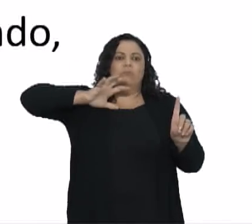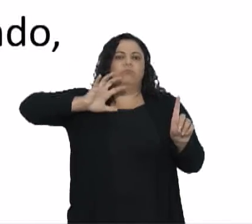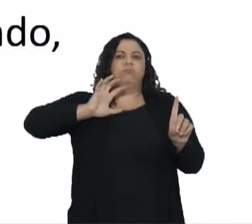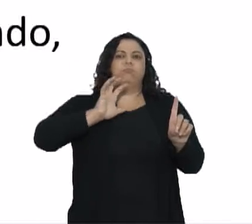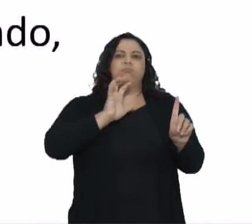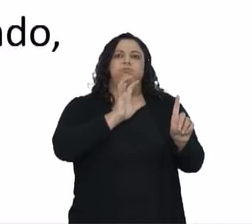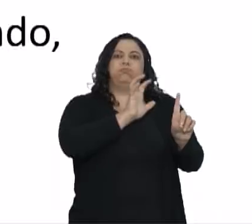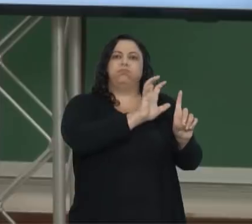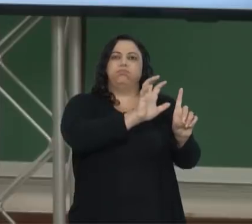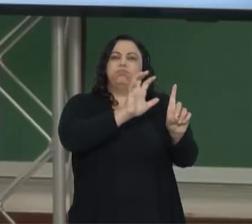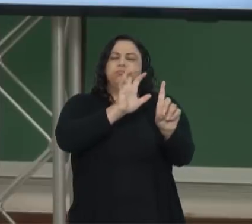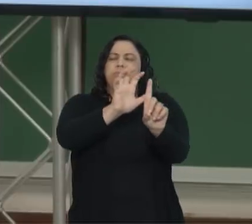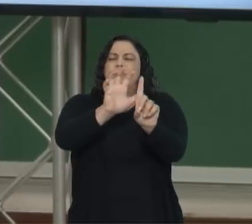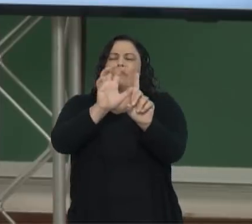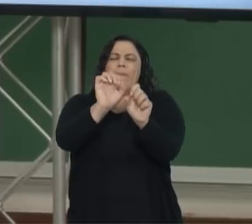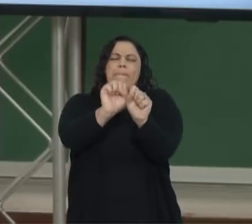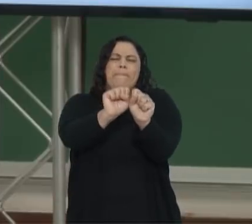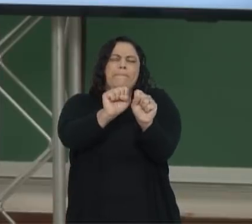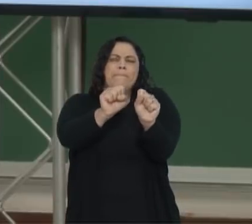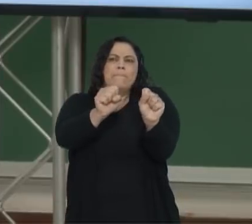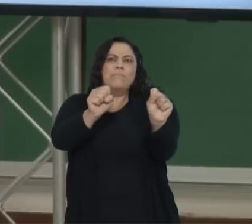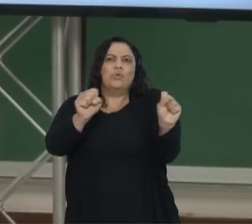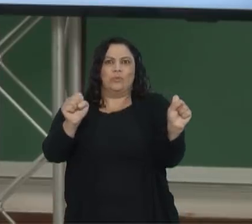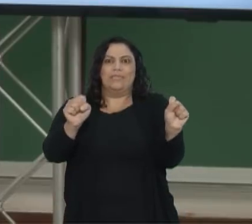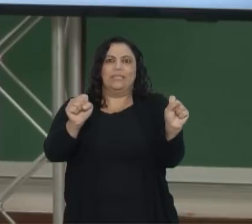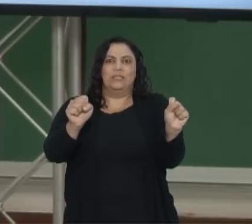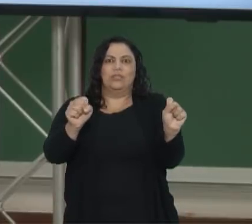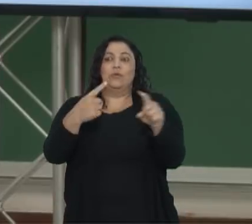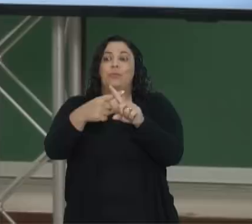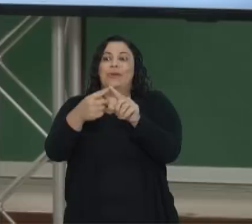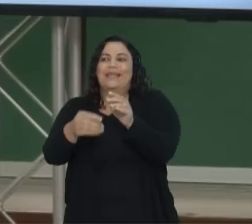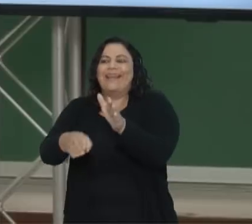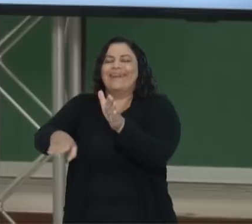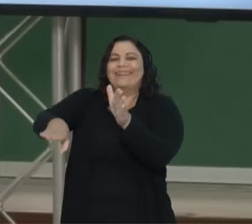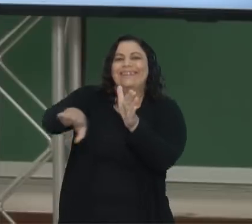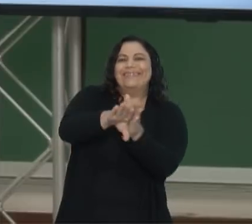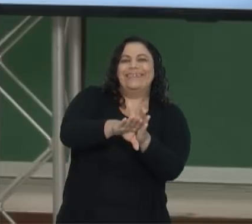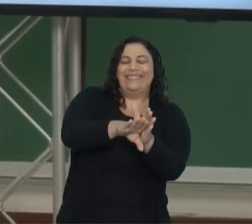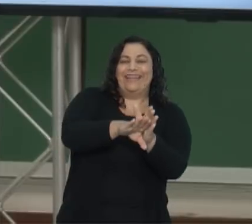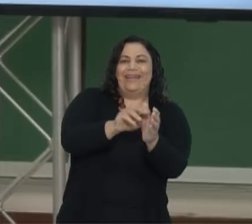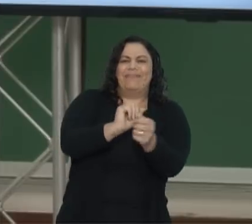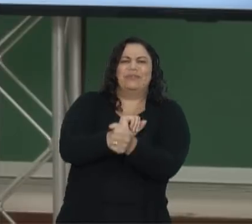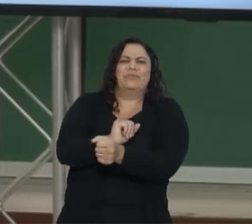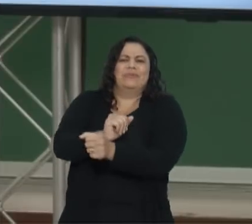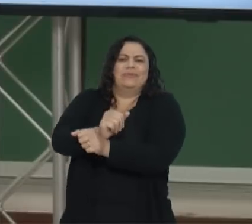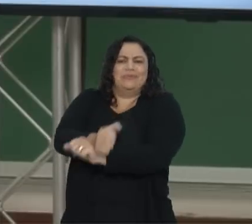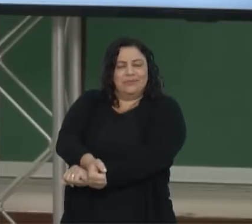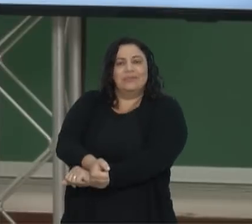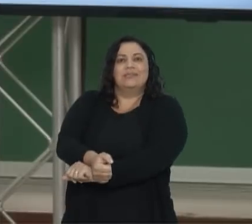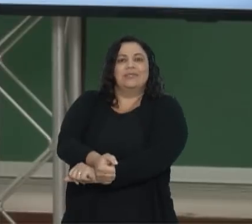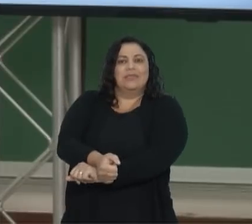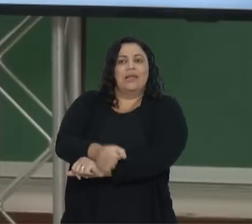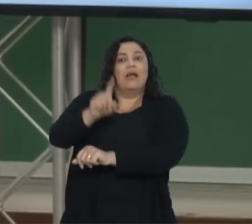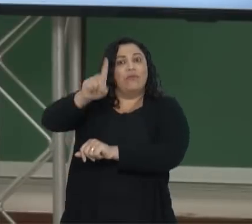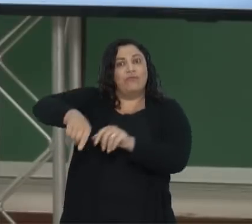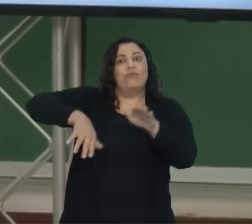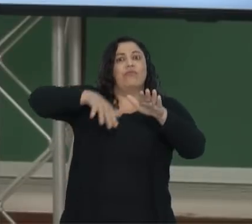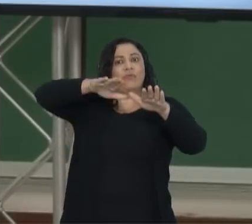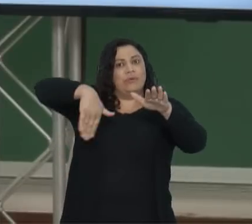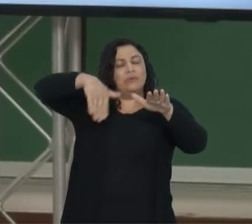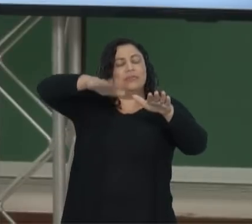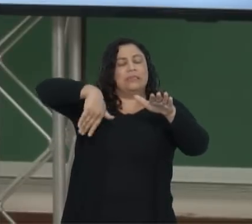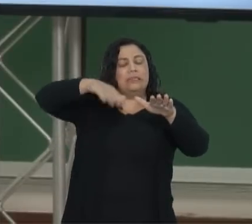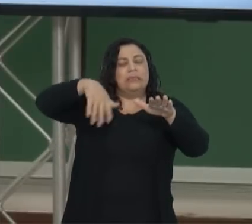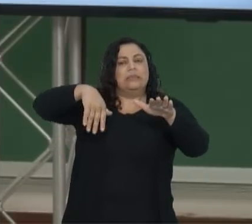porque como nós vimos lá no mapa inicial, a chegada dos escravos dos povos africanos foi pelo litoral e pelo menos de